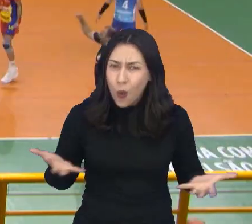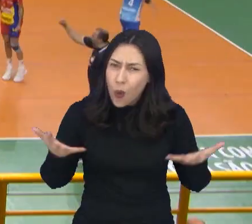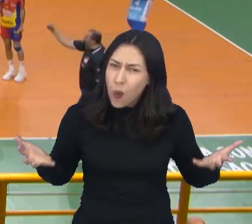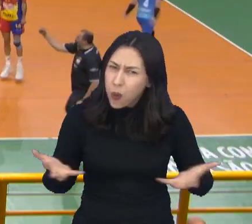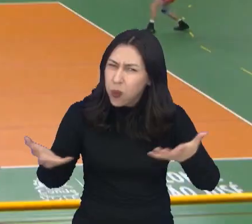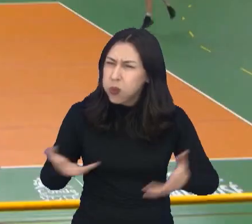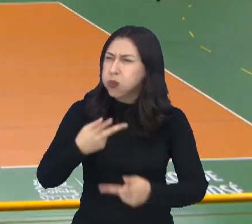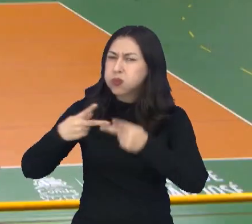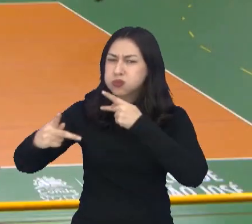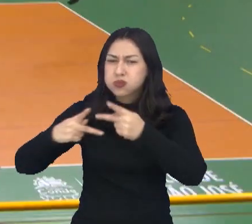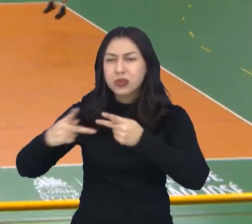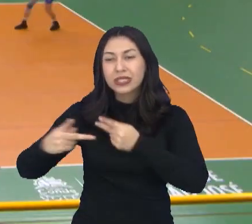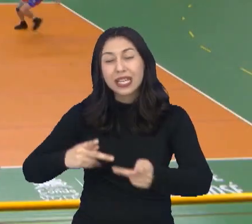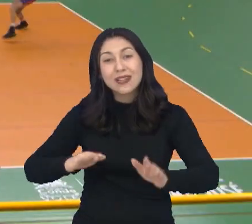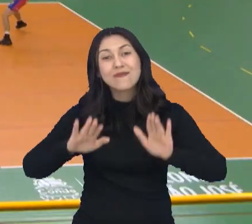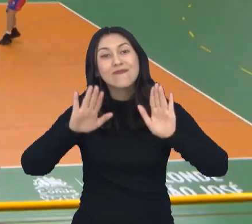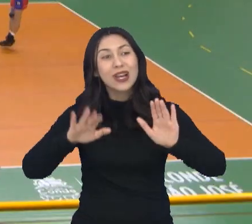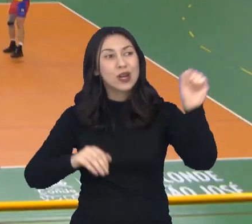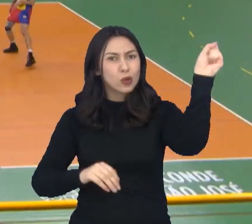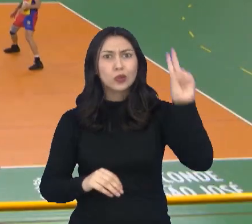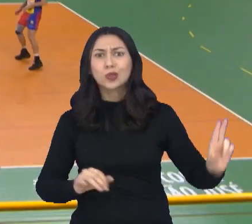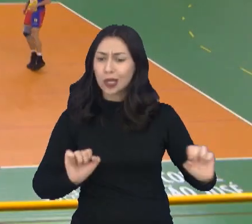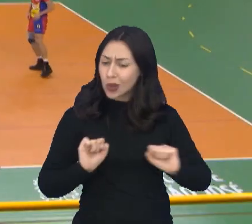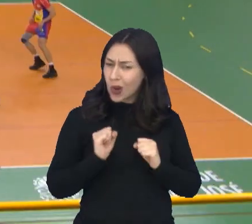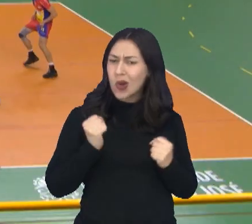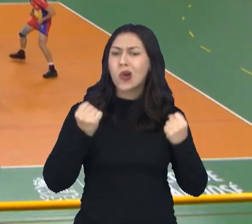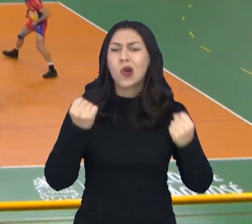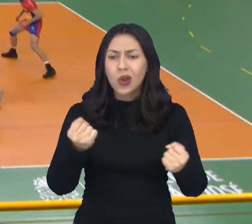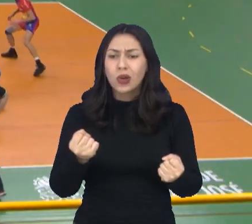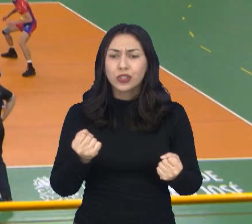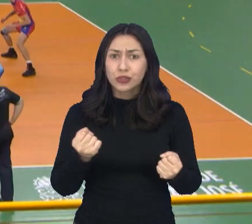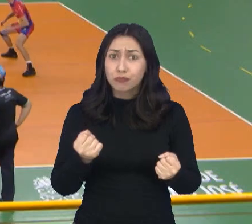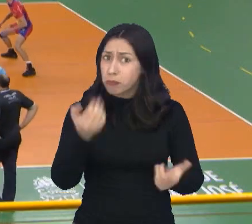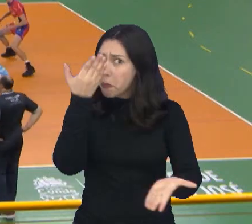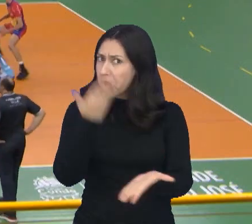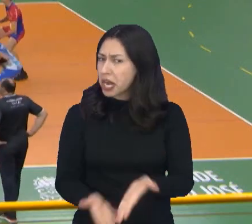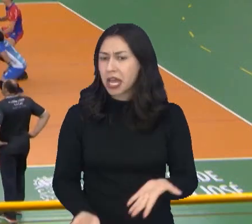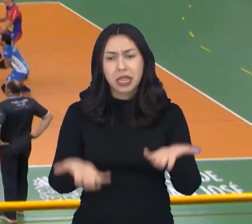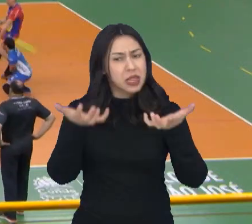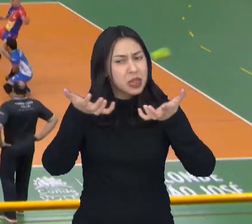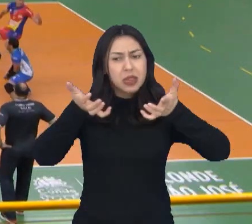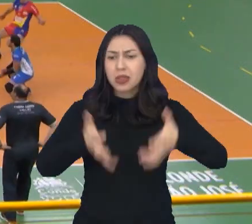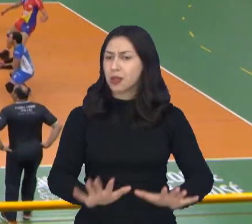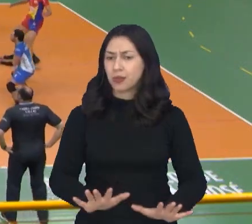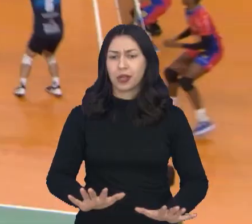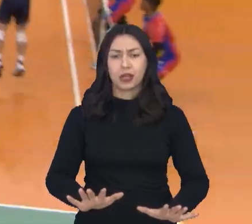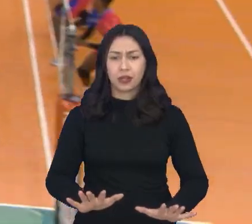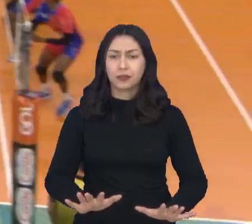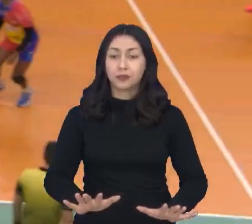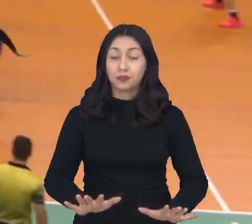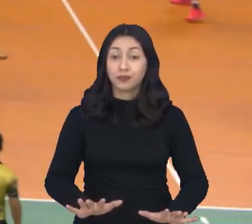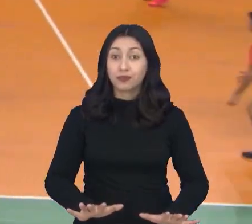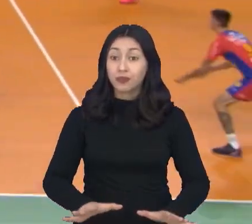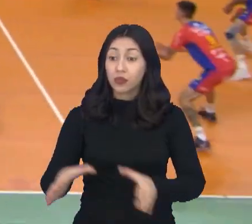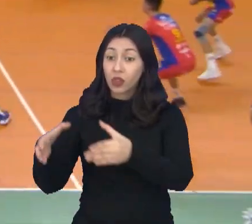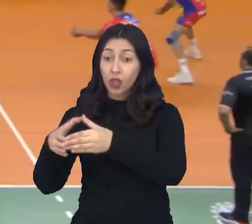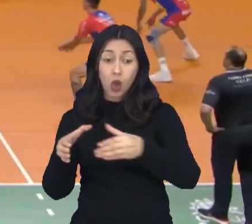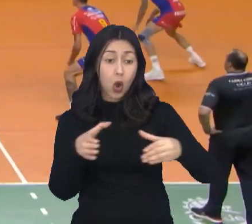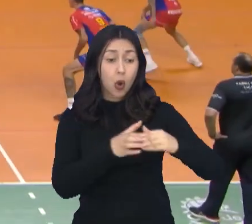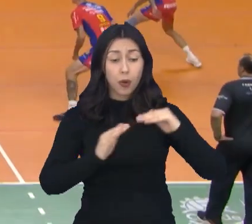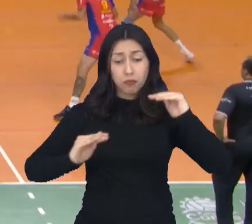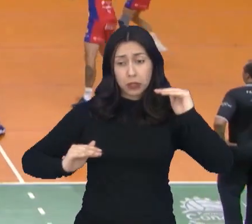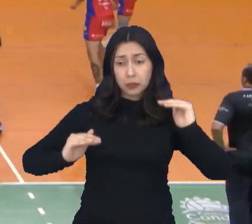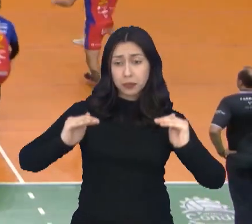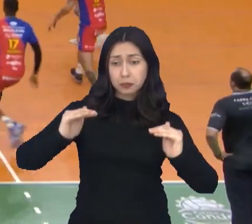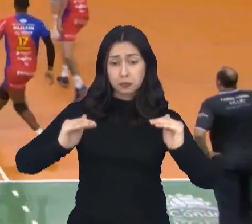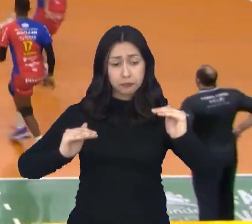para a vitória, mas o Suzano era valente e não queria entregar nenhum ponto de bandeja. As equipes permaneciam